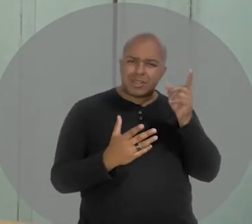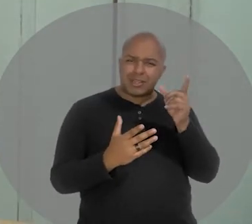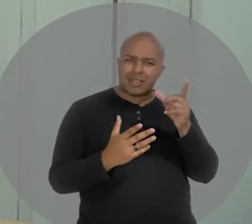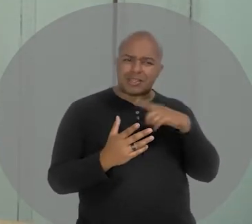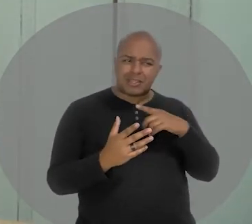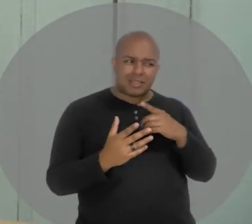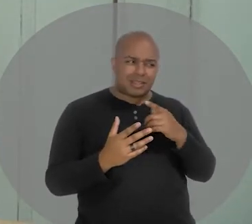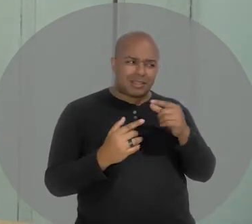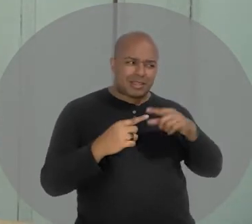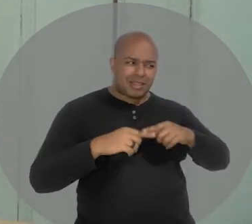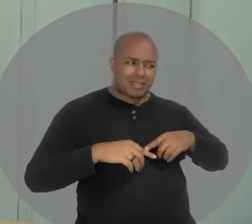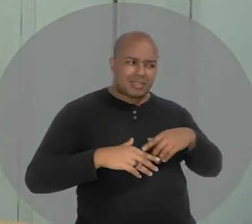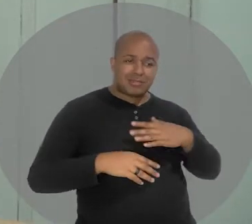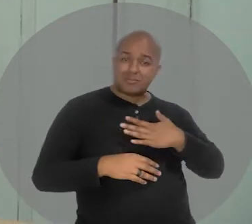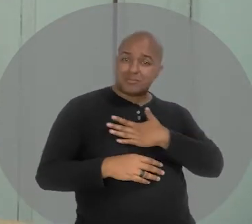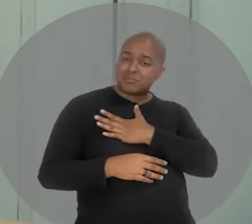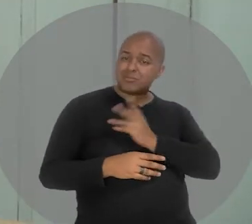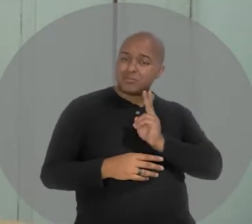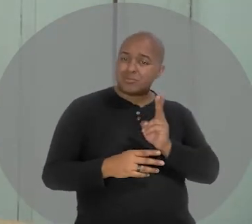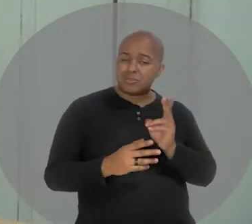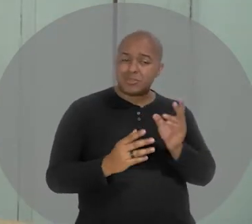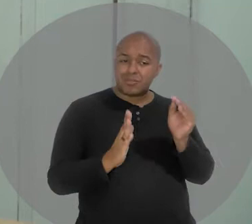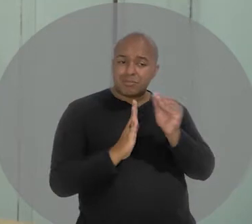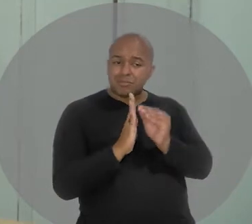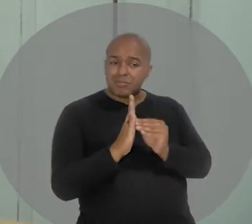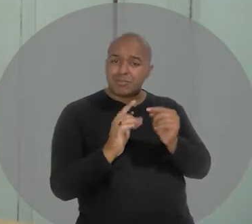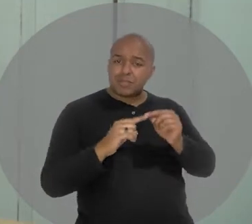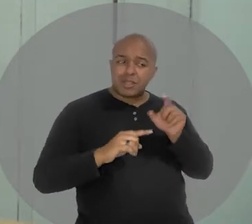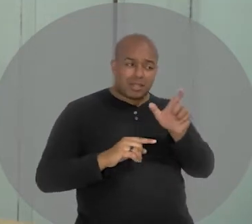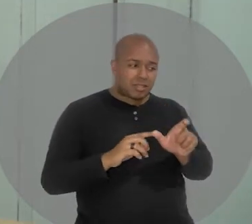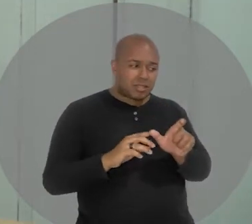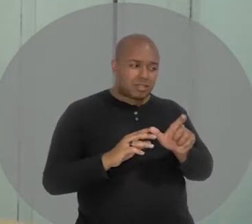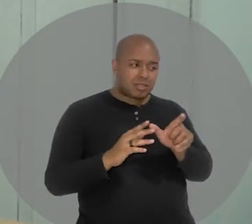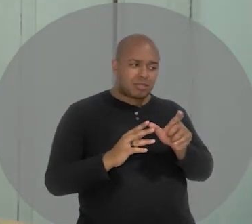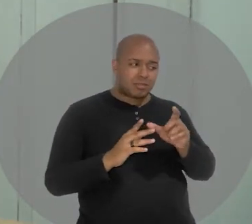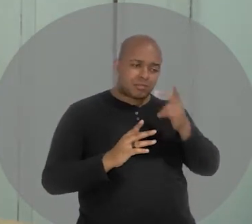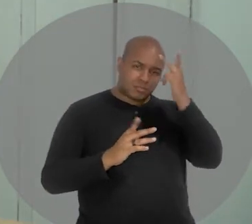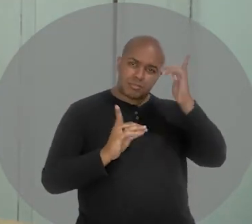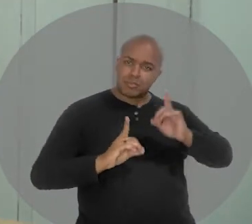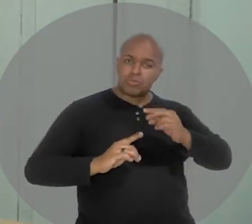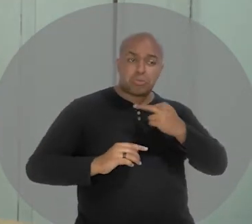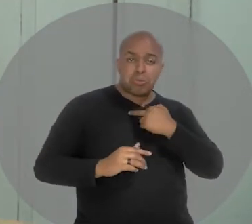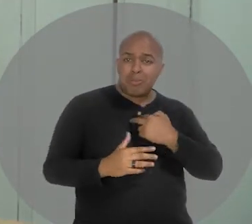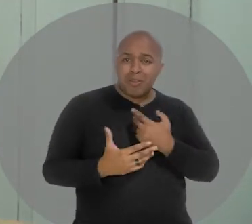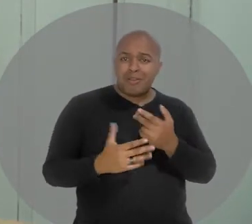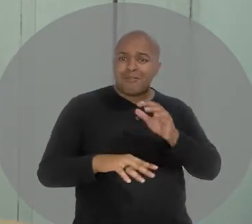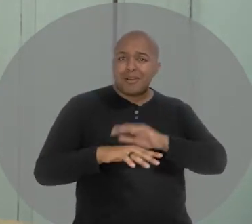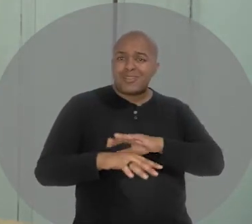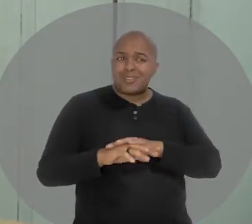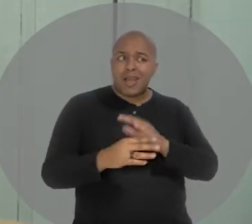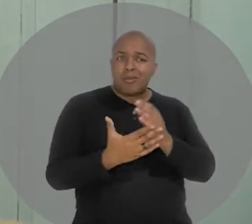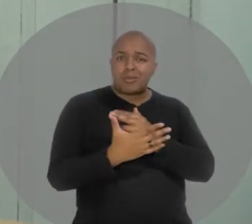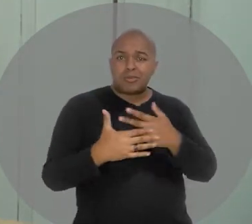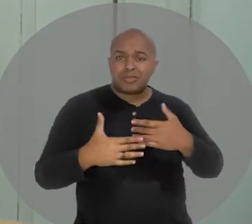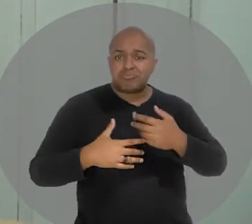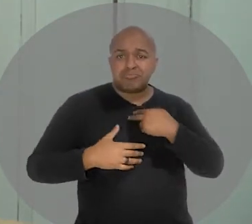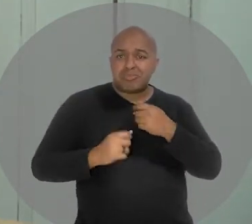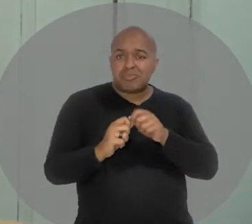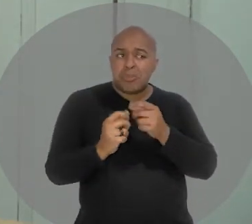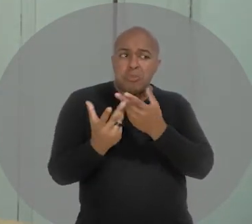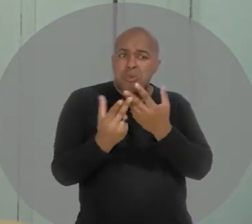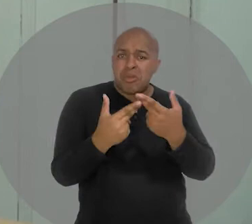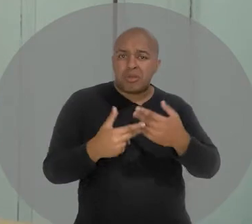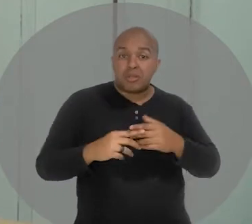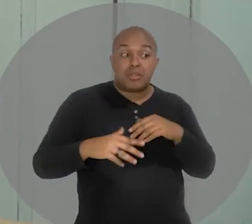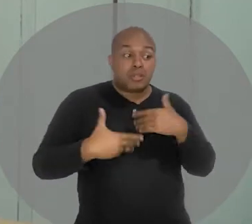Alimentam esse preconceito de que deficiente não pode fazer muitas coisas. E